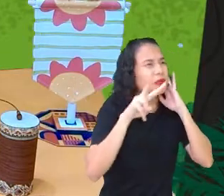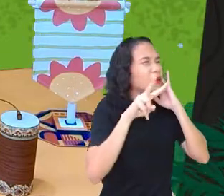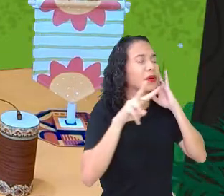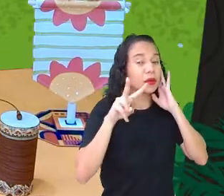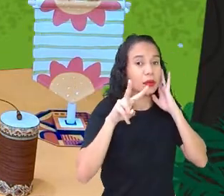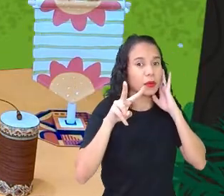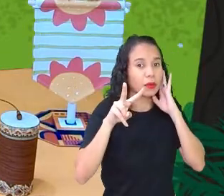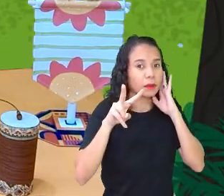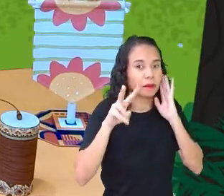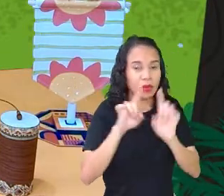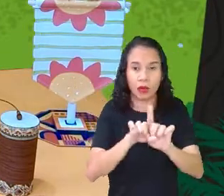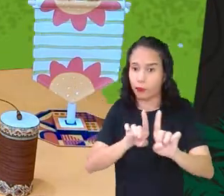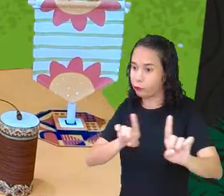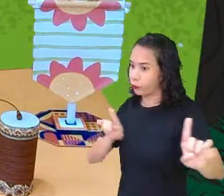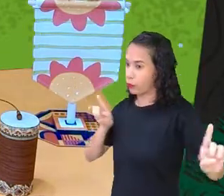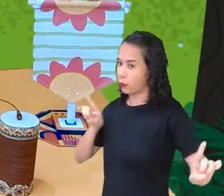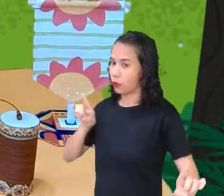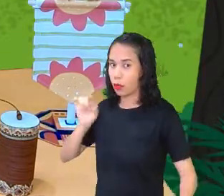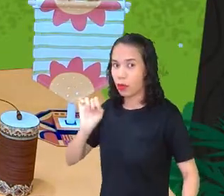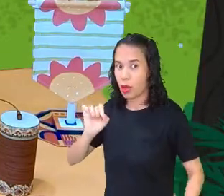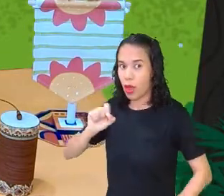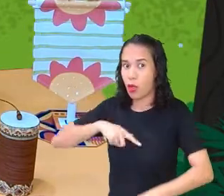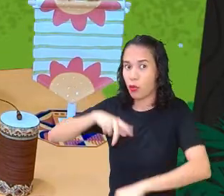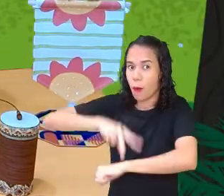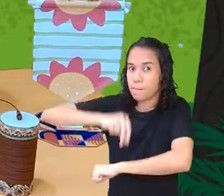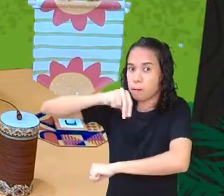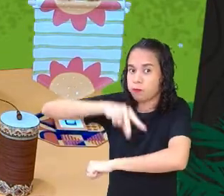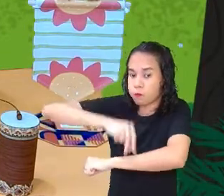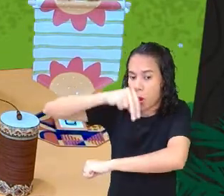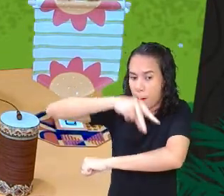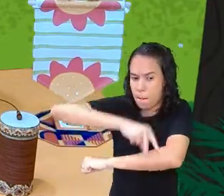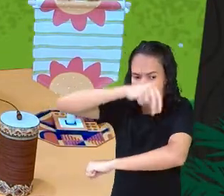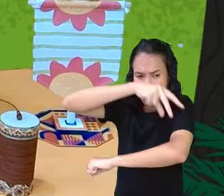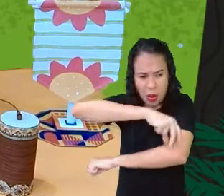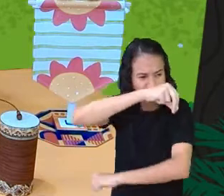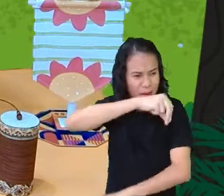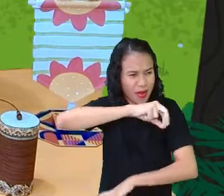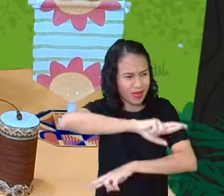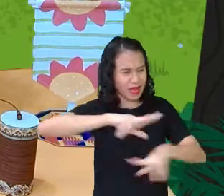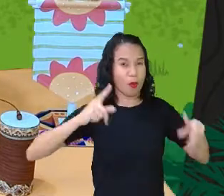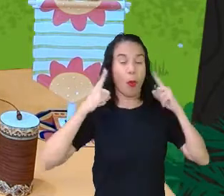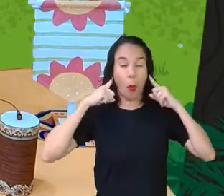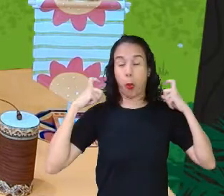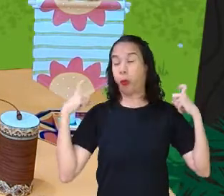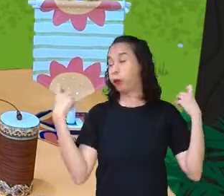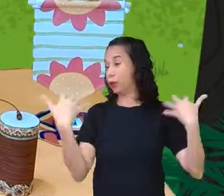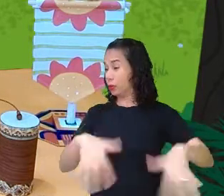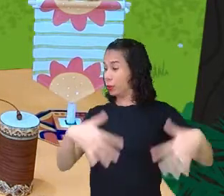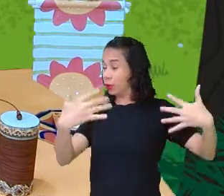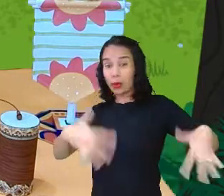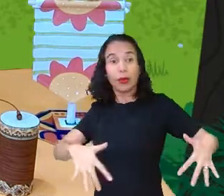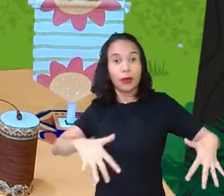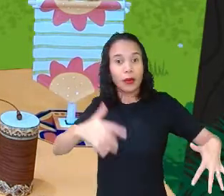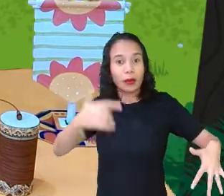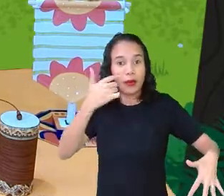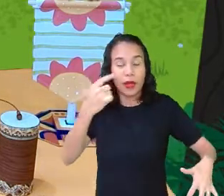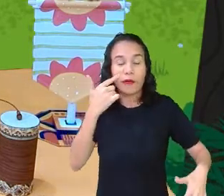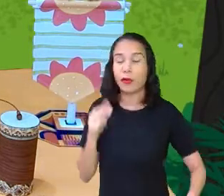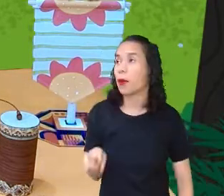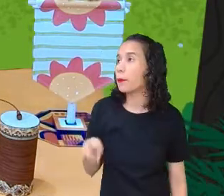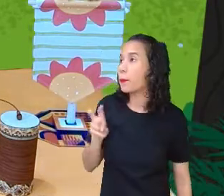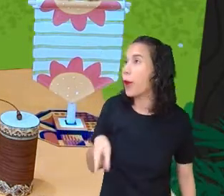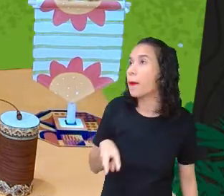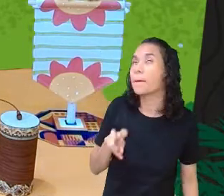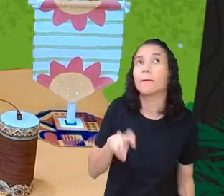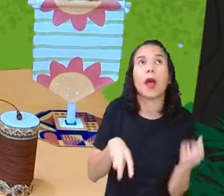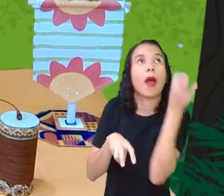Ele saiu de perto. Era uma cigarra diferente, fazia um barulhão. Ele saiu caminhando